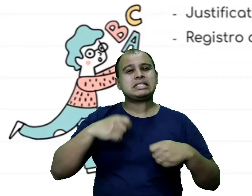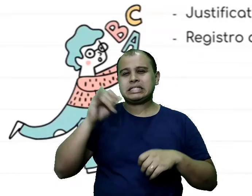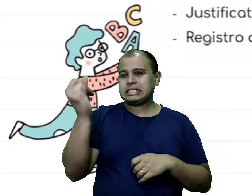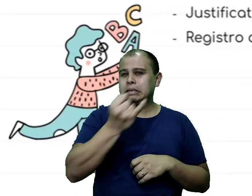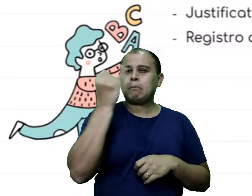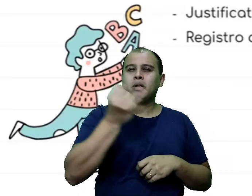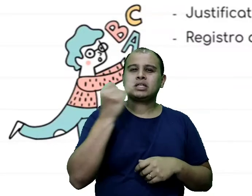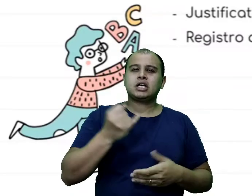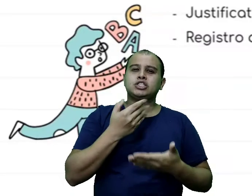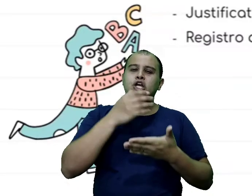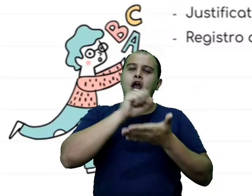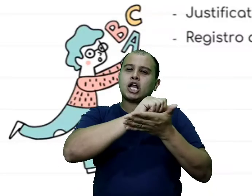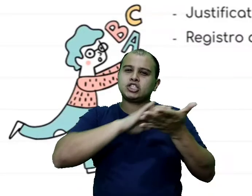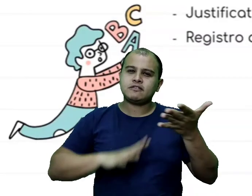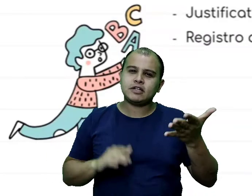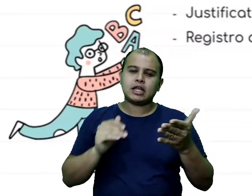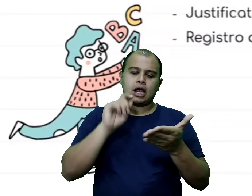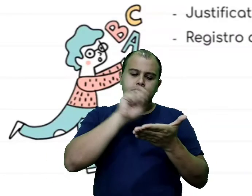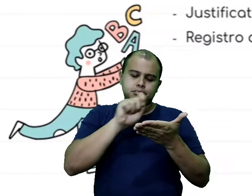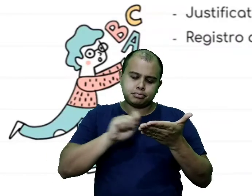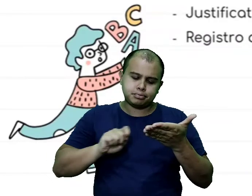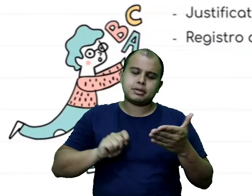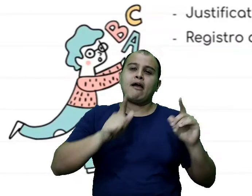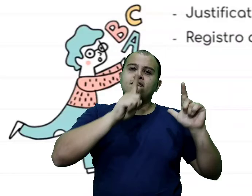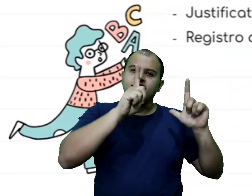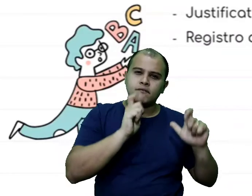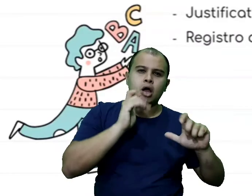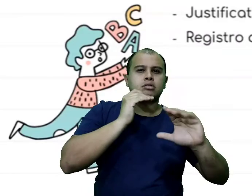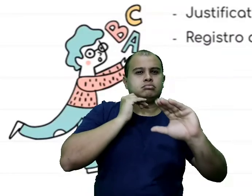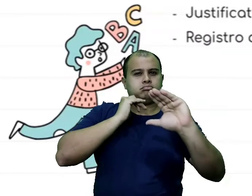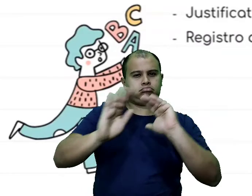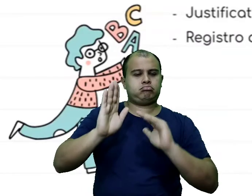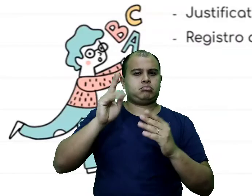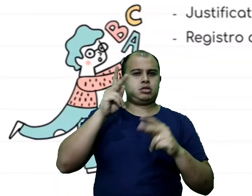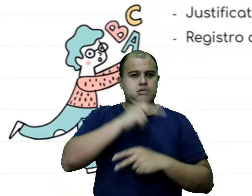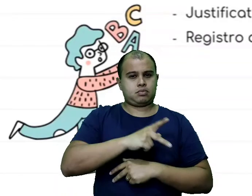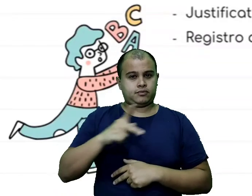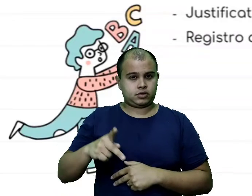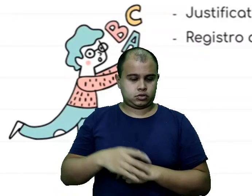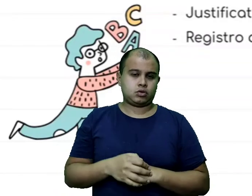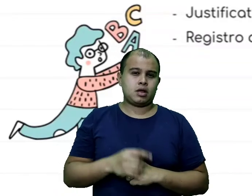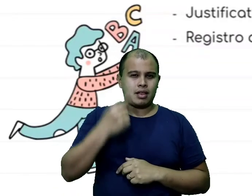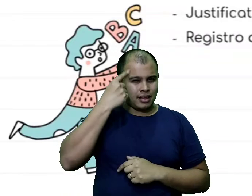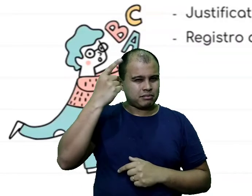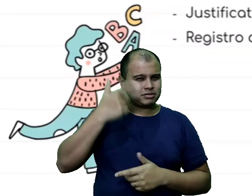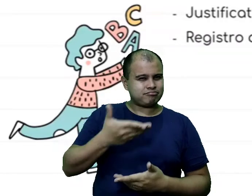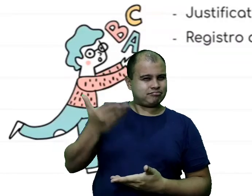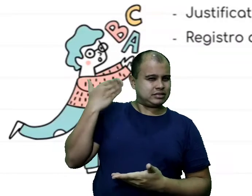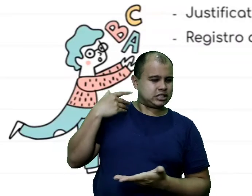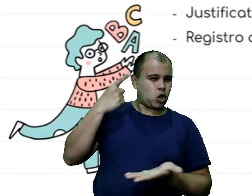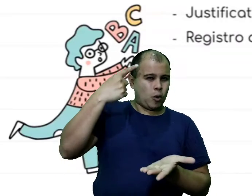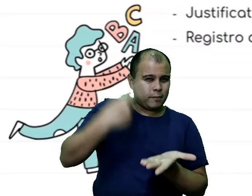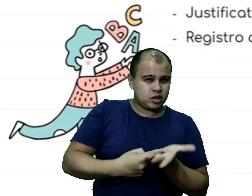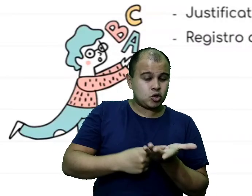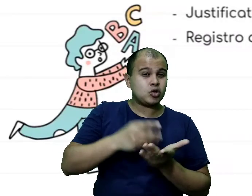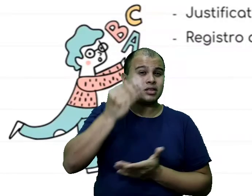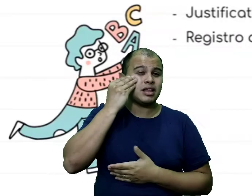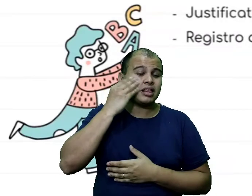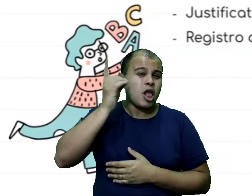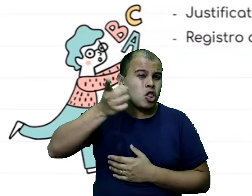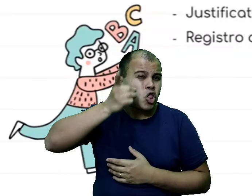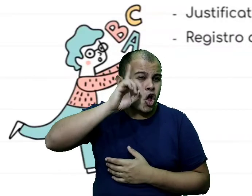que encaminhar a atividade que foi feita para a professora. Então, aquela foto que a gente tinha combinado, encaminhado, se